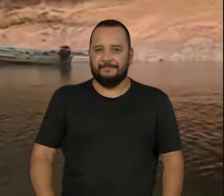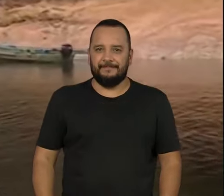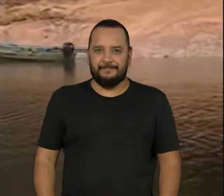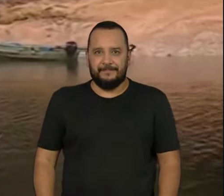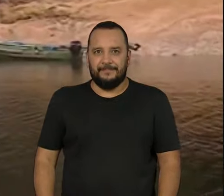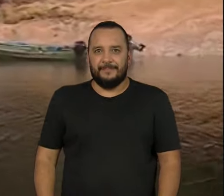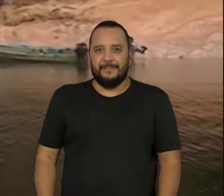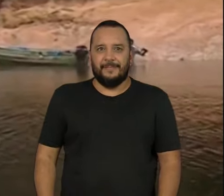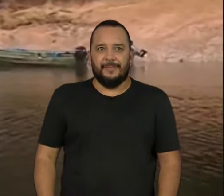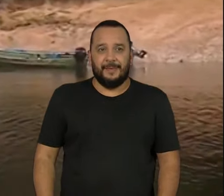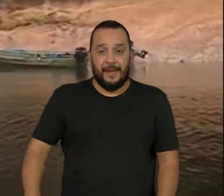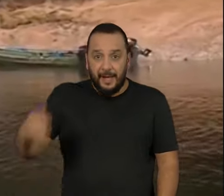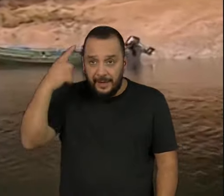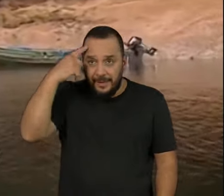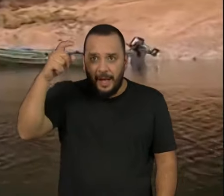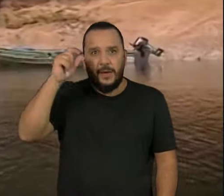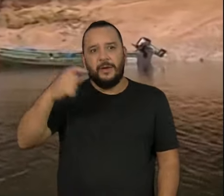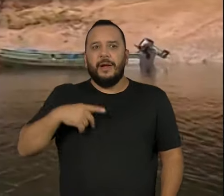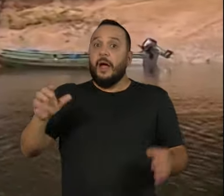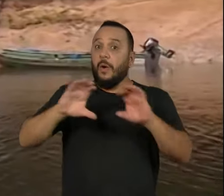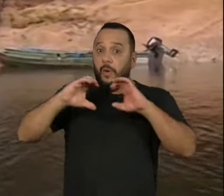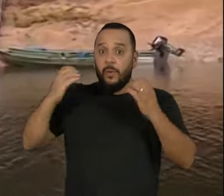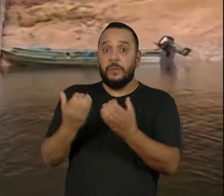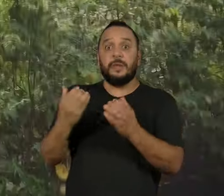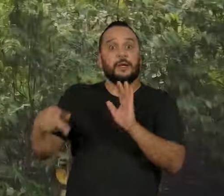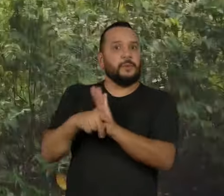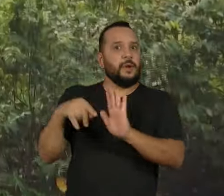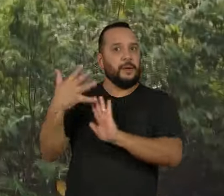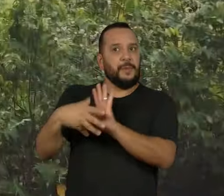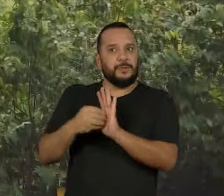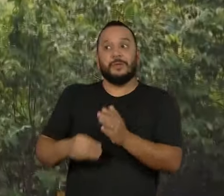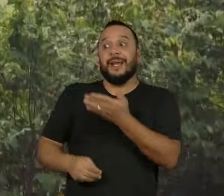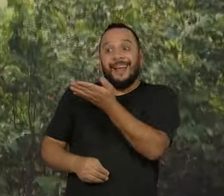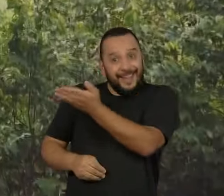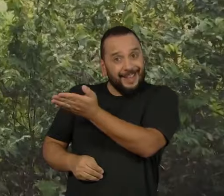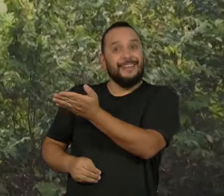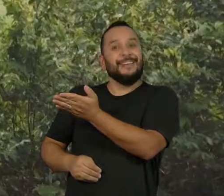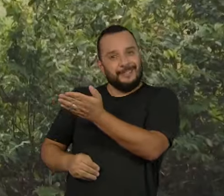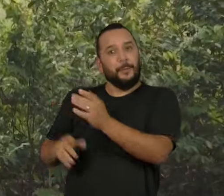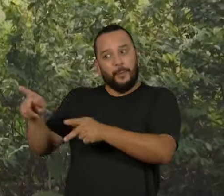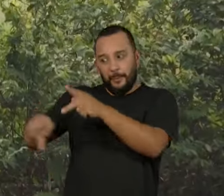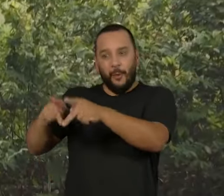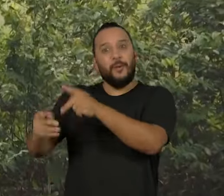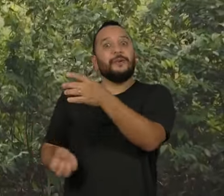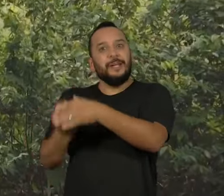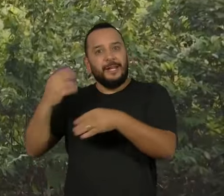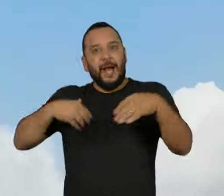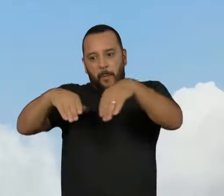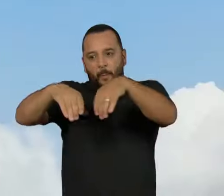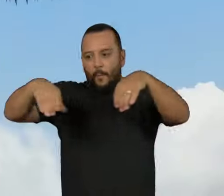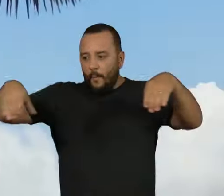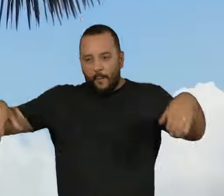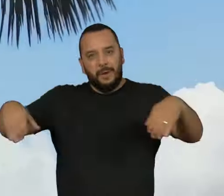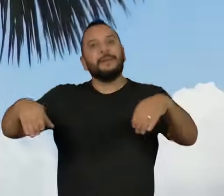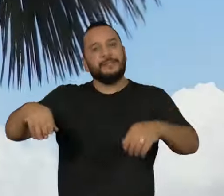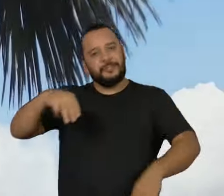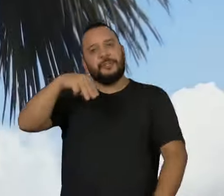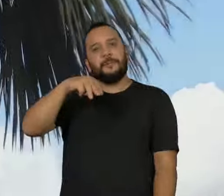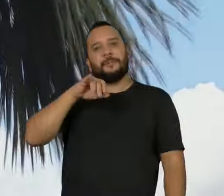A ideia é que as próprias comunidades da Amazônia possam produzir os painéis feitos de miriti e,